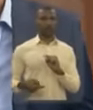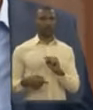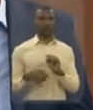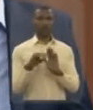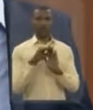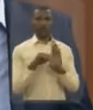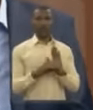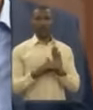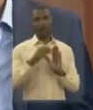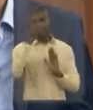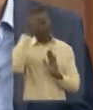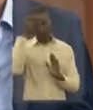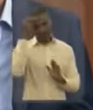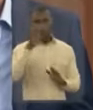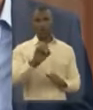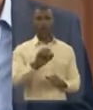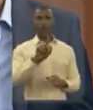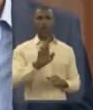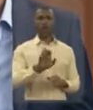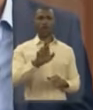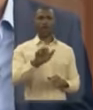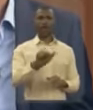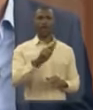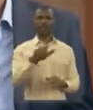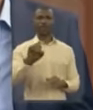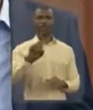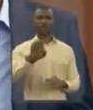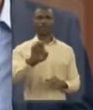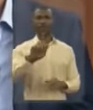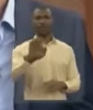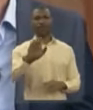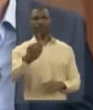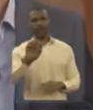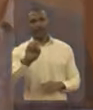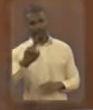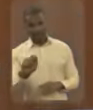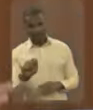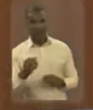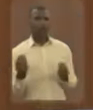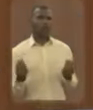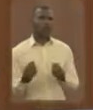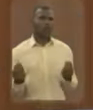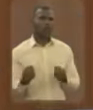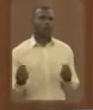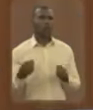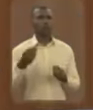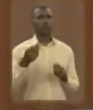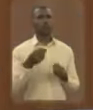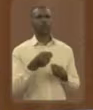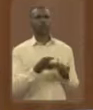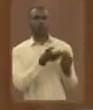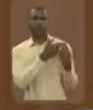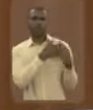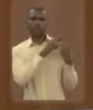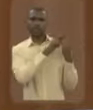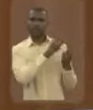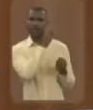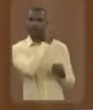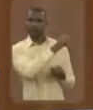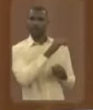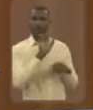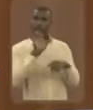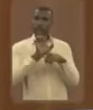governo operação delegada como é que pode a prefeitura assumir um funcionário que é do estado que não cumpre seu